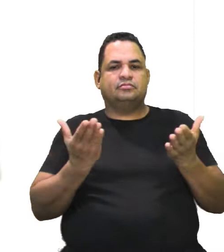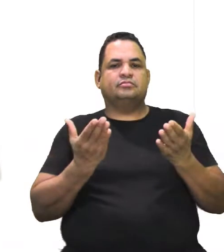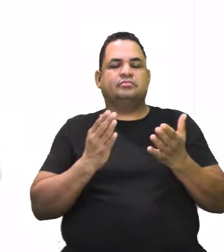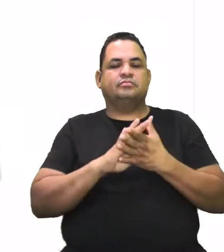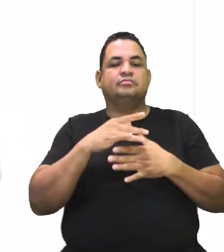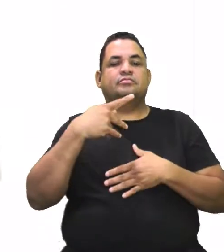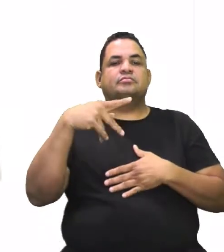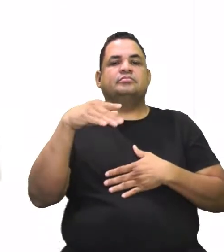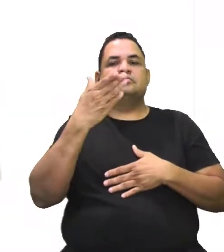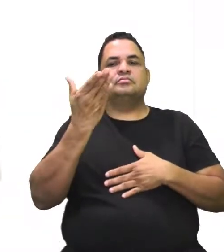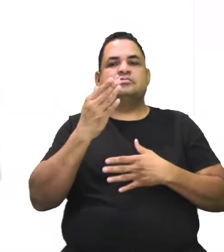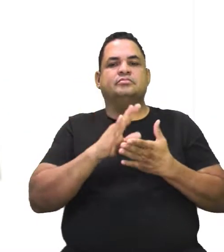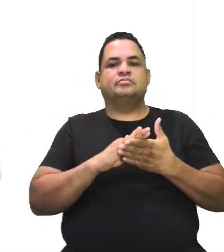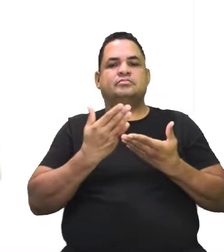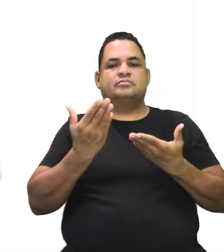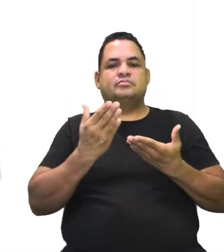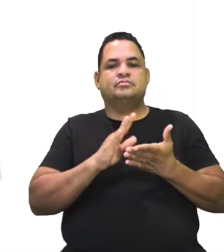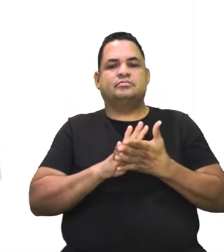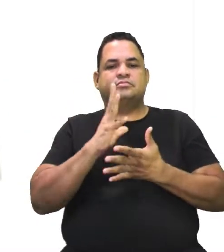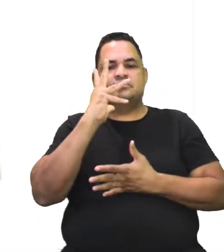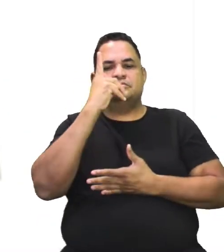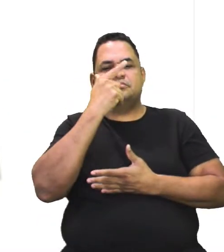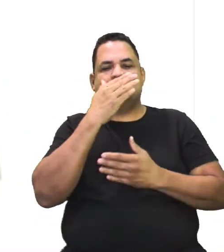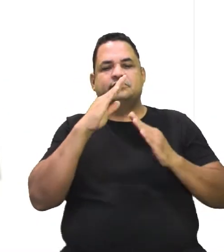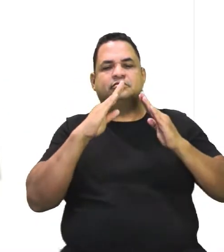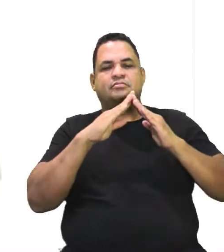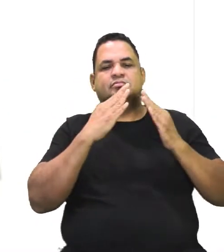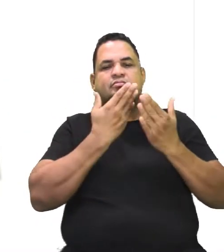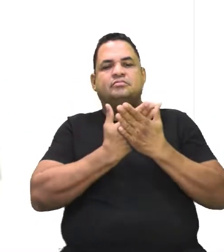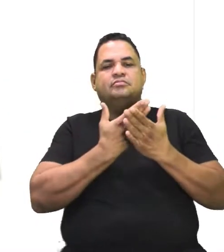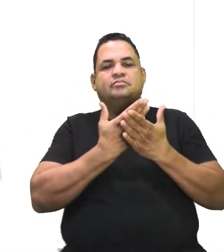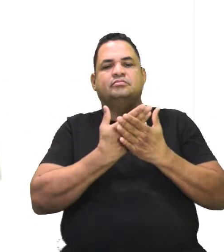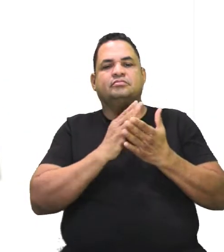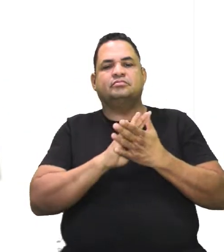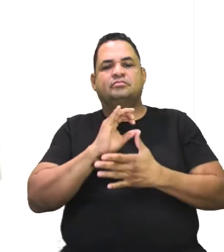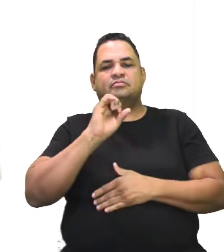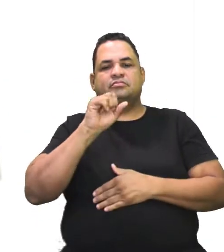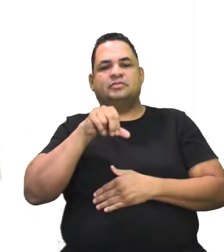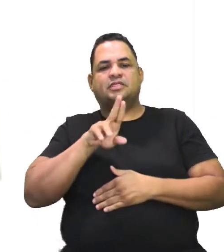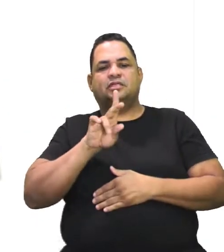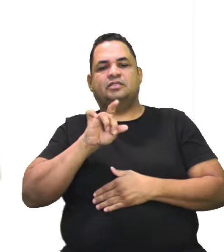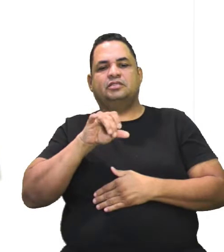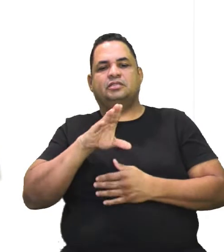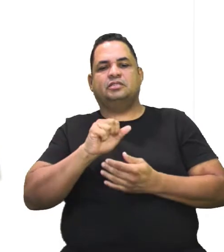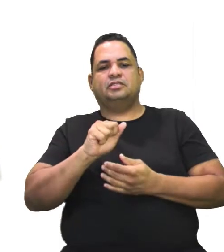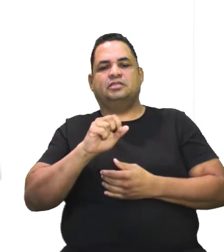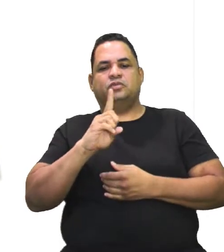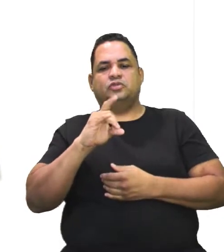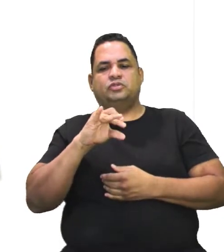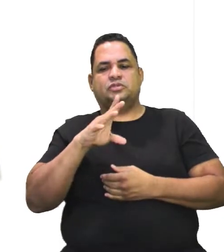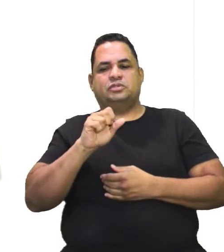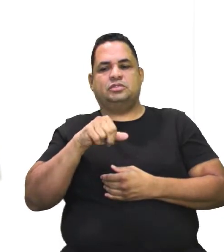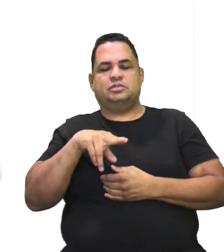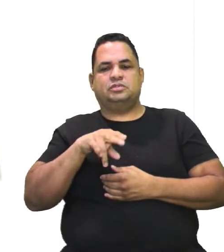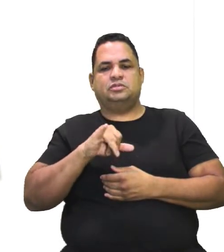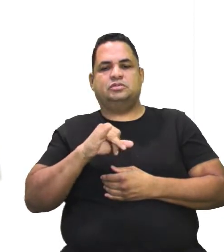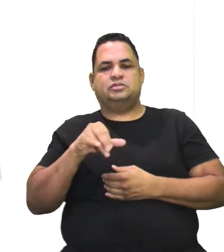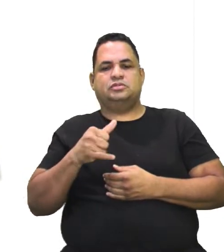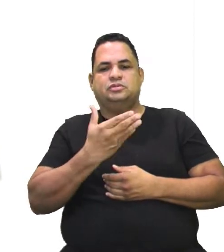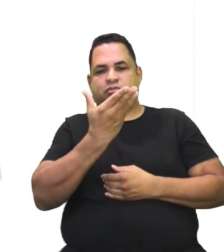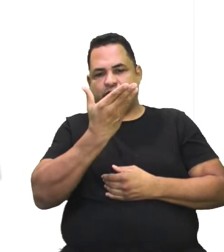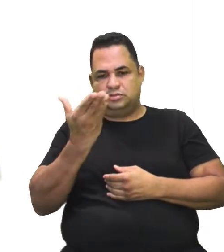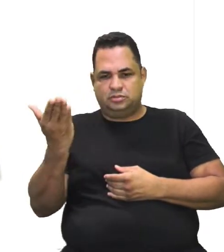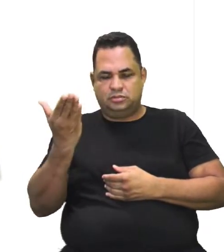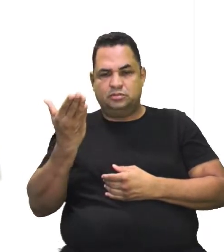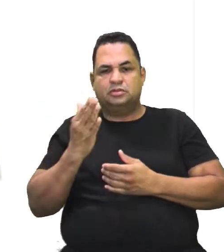vai para, olha que linda a nossa escola, né? Escola Angelina dos Anjos. E aí, a galera